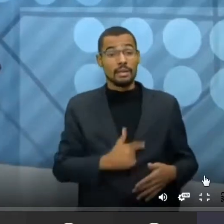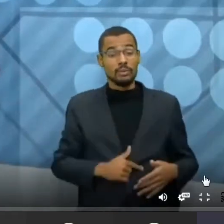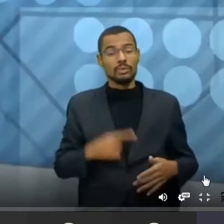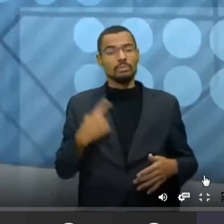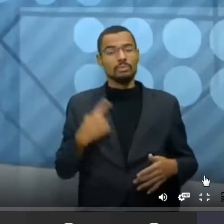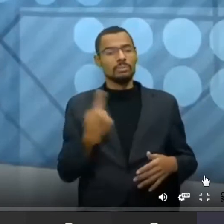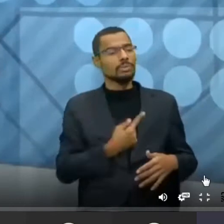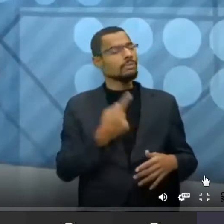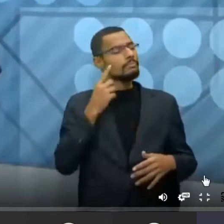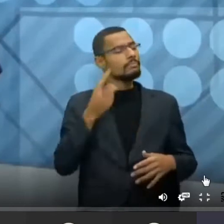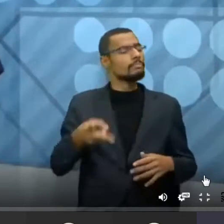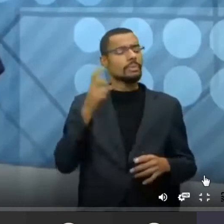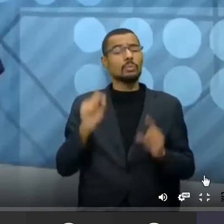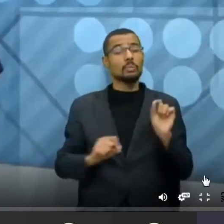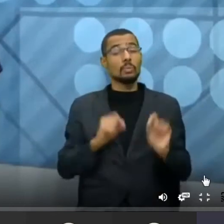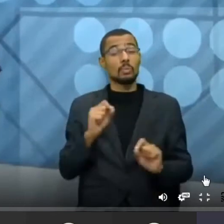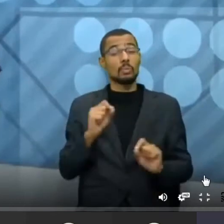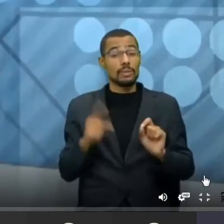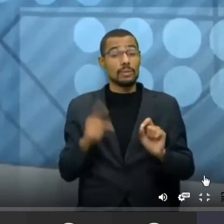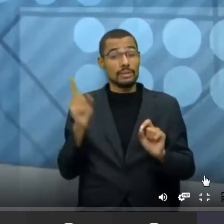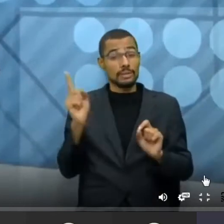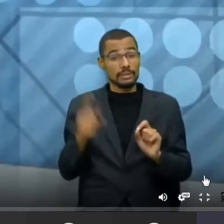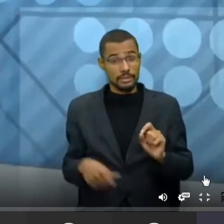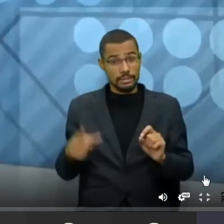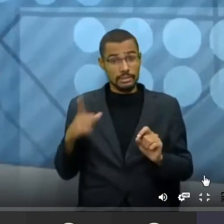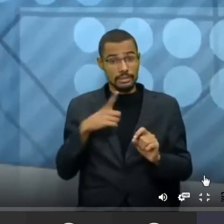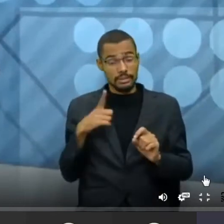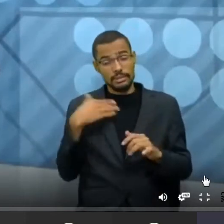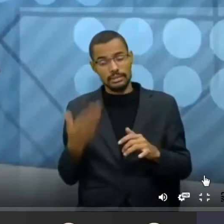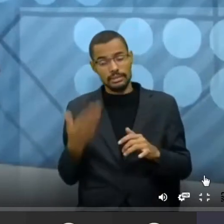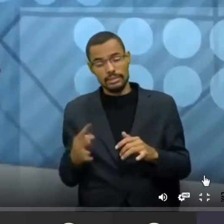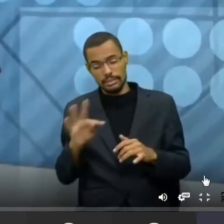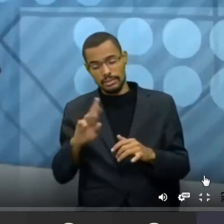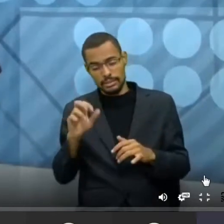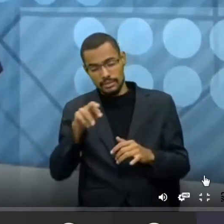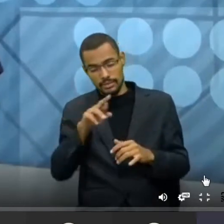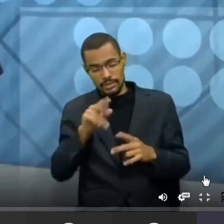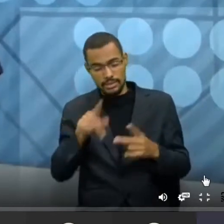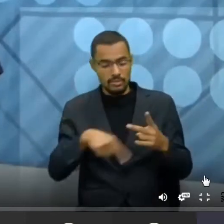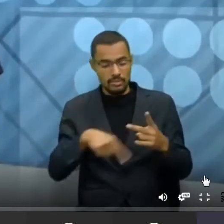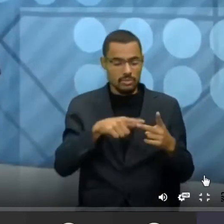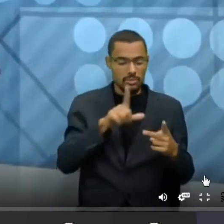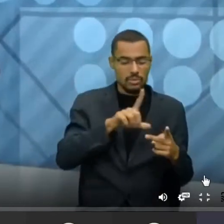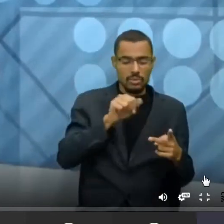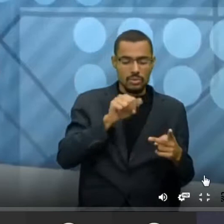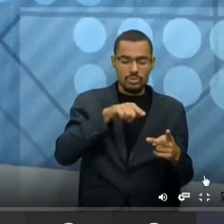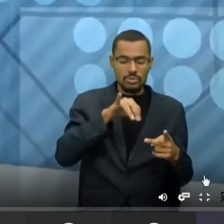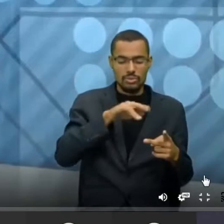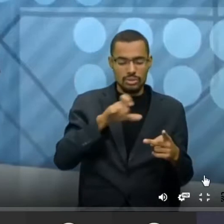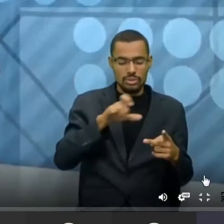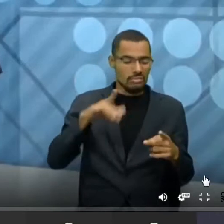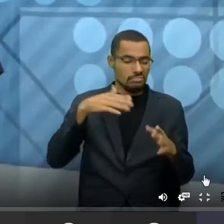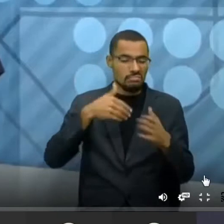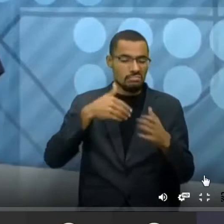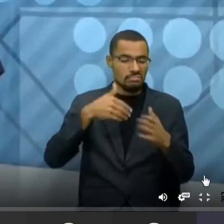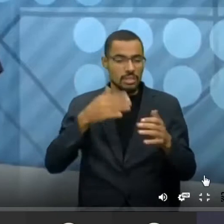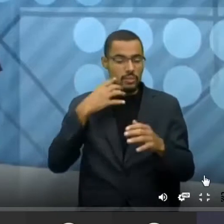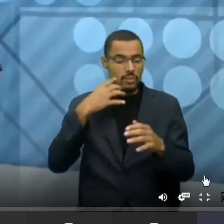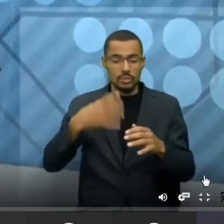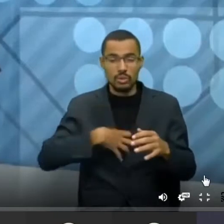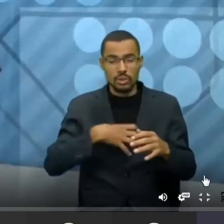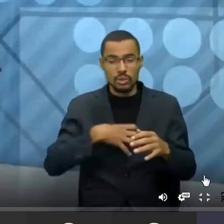vamos observar no corte, né, tanto transversal quanto longitudinal, em qualquer uma das lâminas, né, na verdade, a